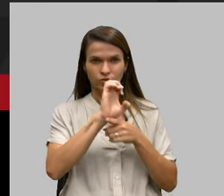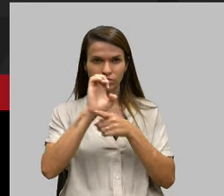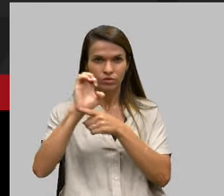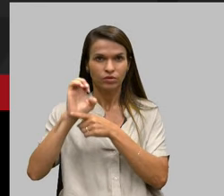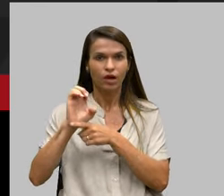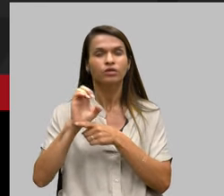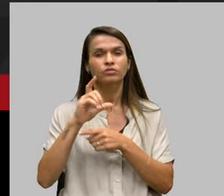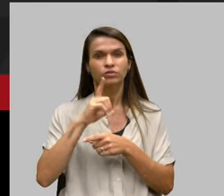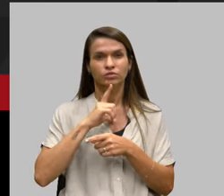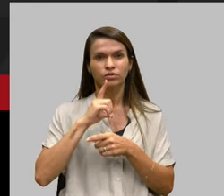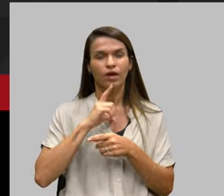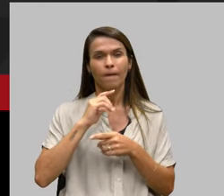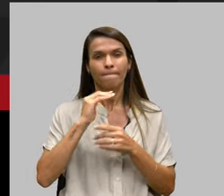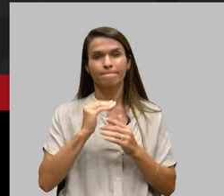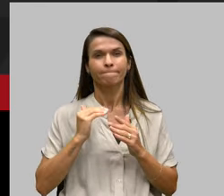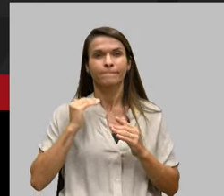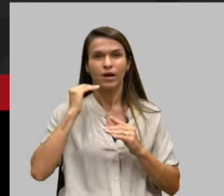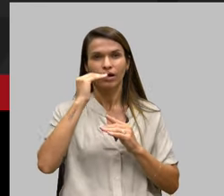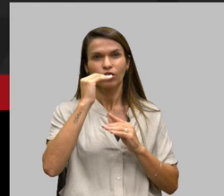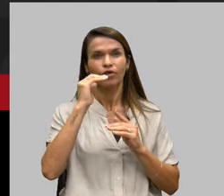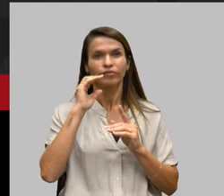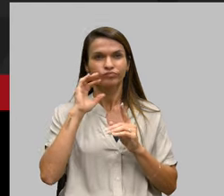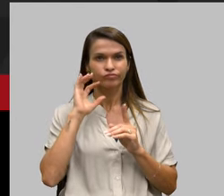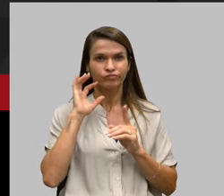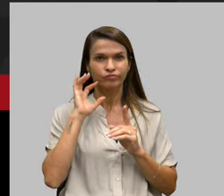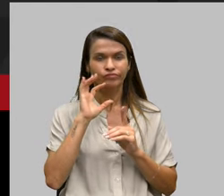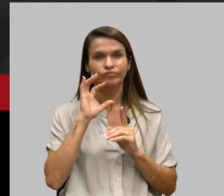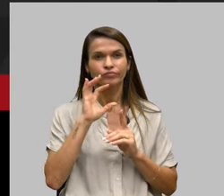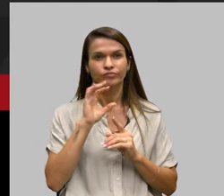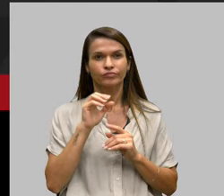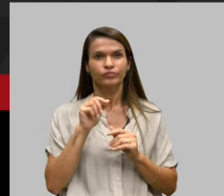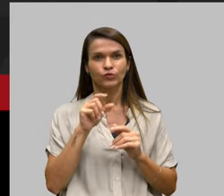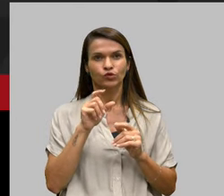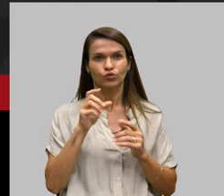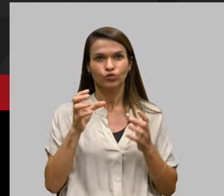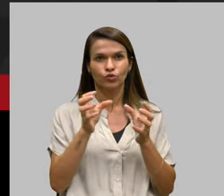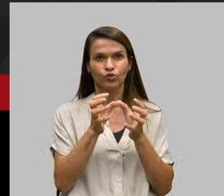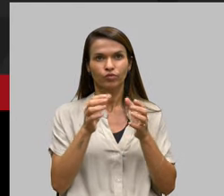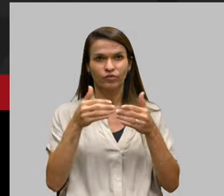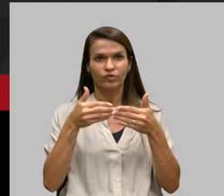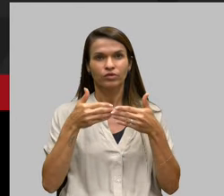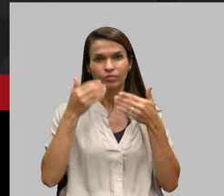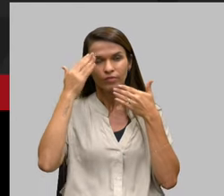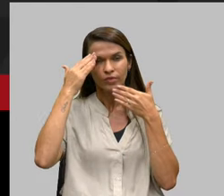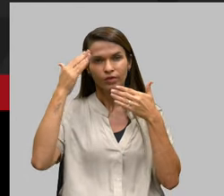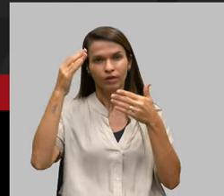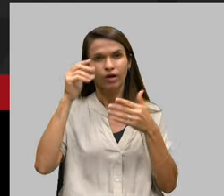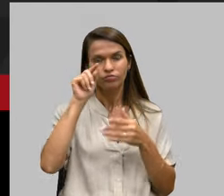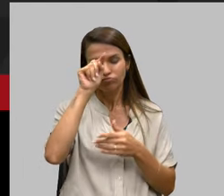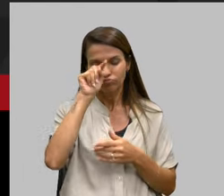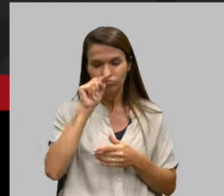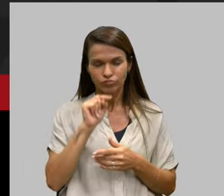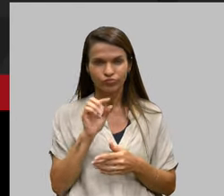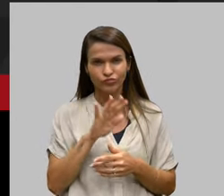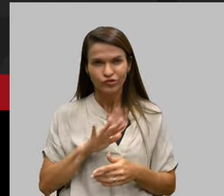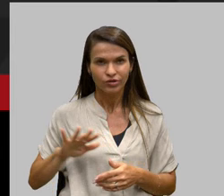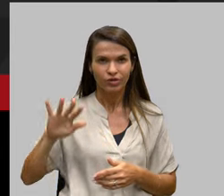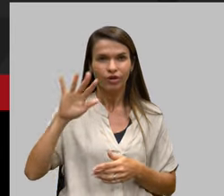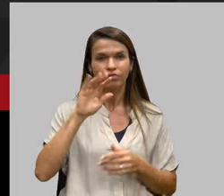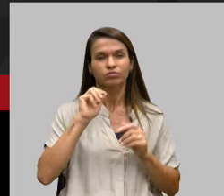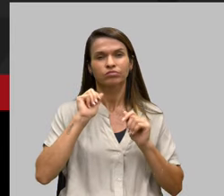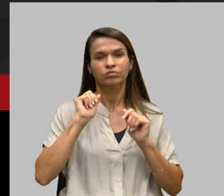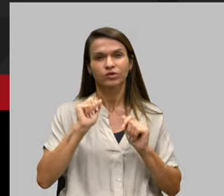cobertura Então você tem um rank aí das das entidades fechadas tá muito obrigado Issa é uma visão geral que a gente quis passar pros senhores e